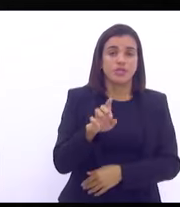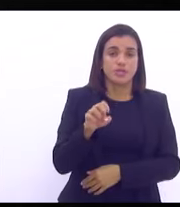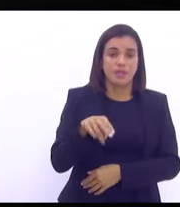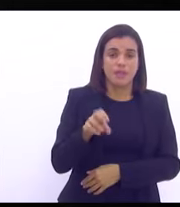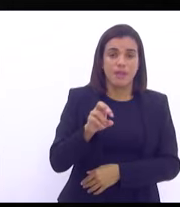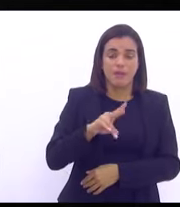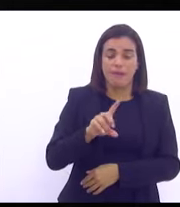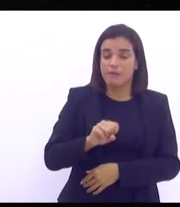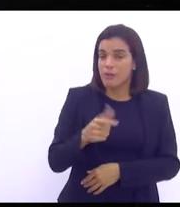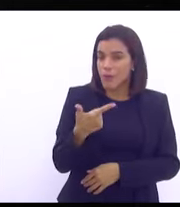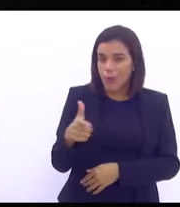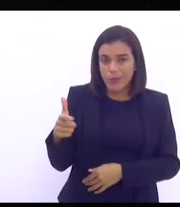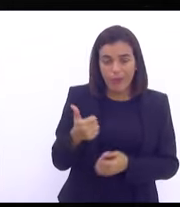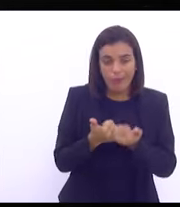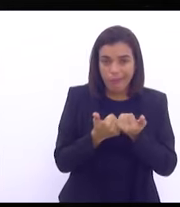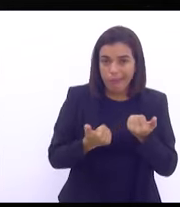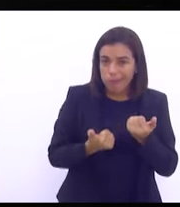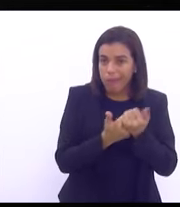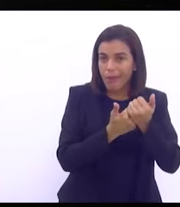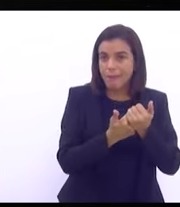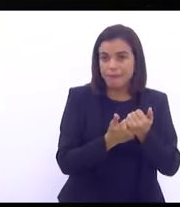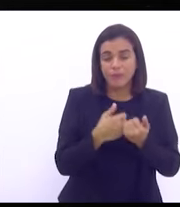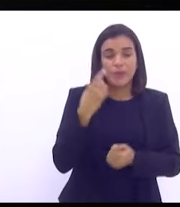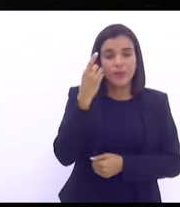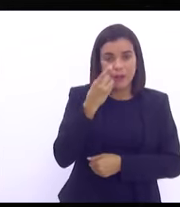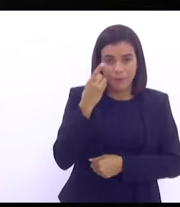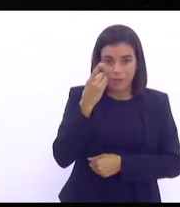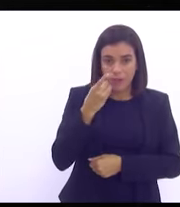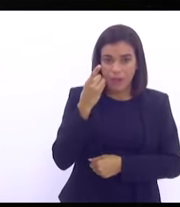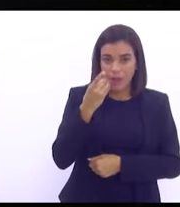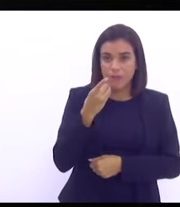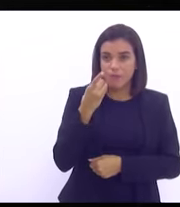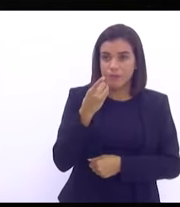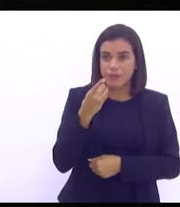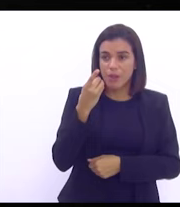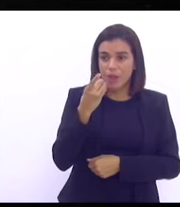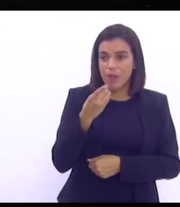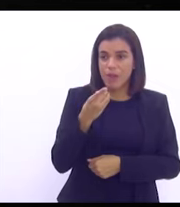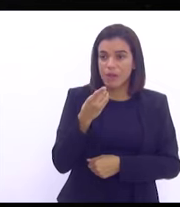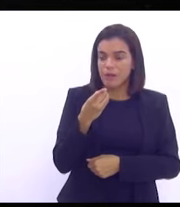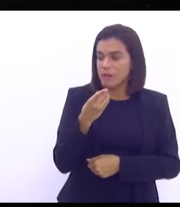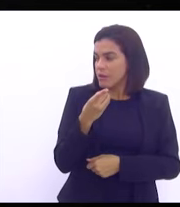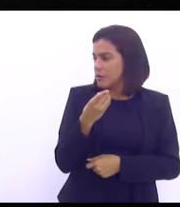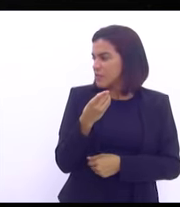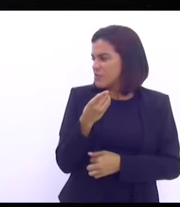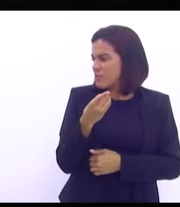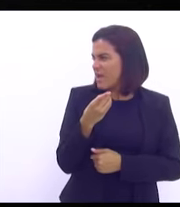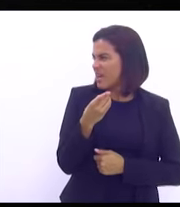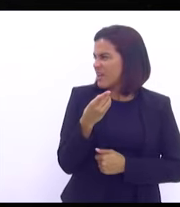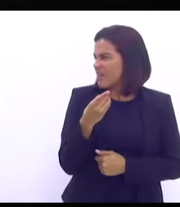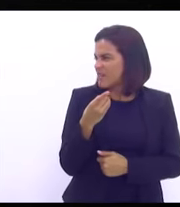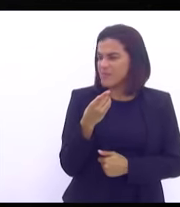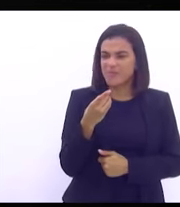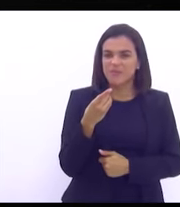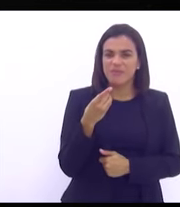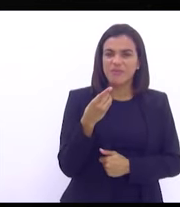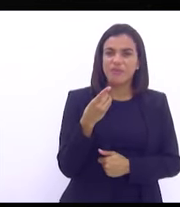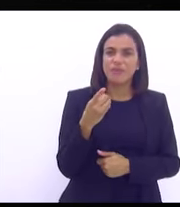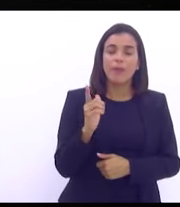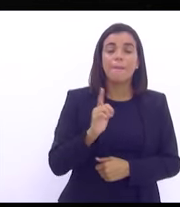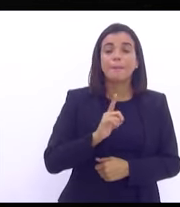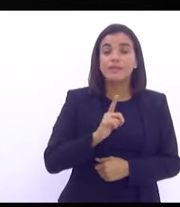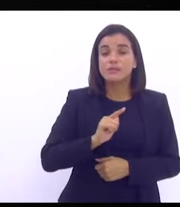E nós vivenciamos isso no dia a dia. O deputado Júlio sabe disso, que participou de várias audiências nossas na comissão. Não tem. Tem que ser